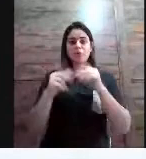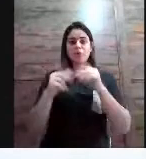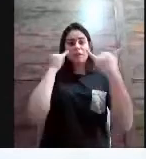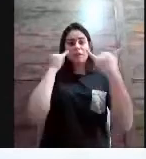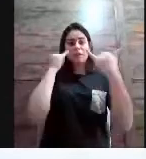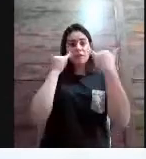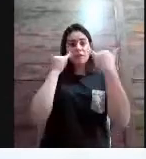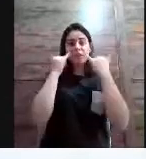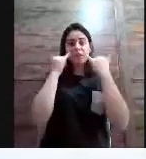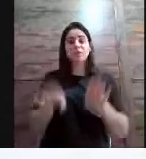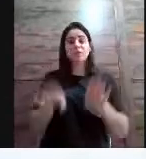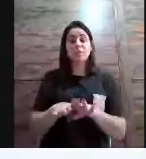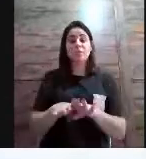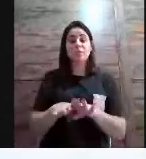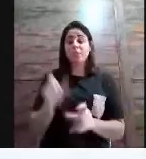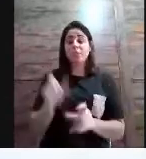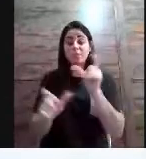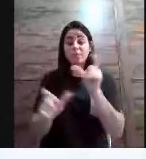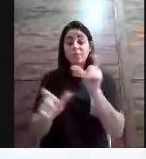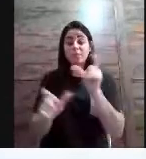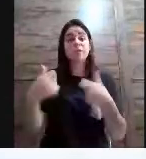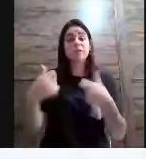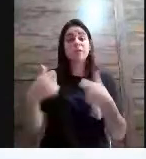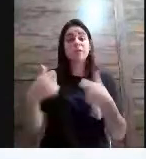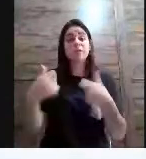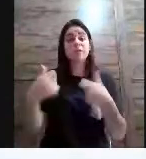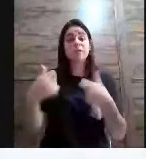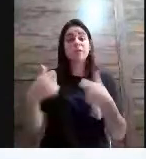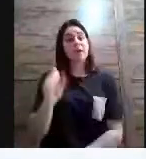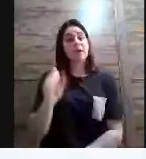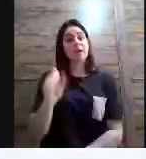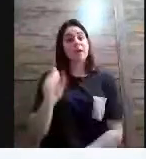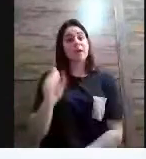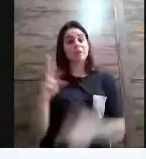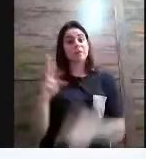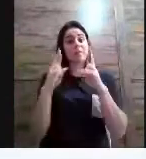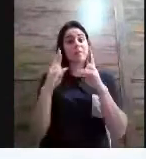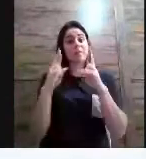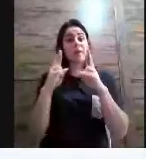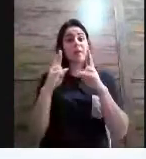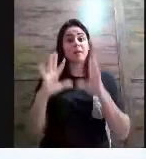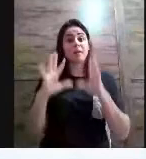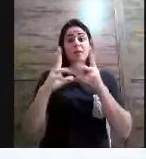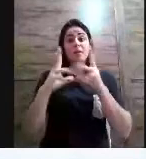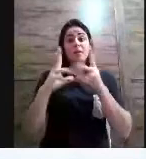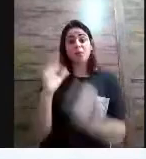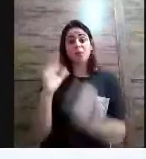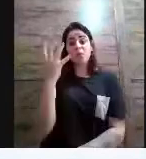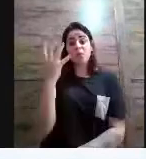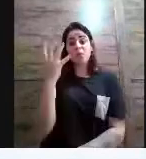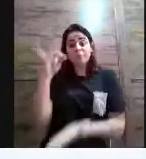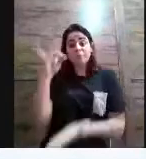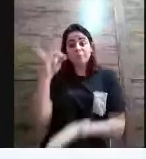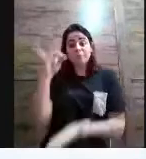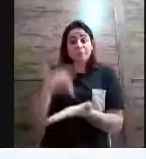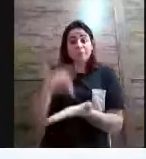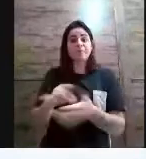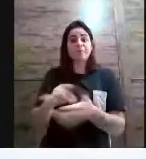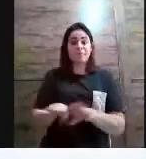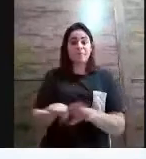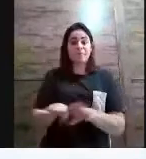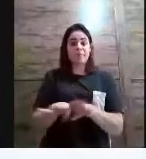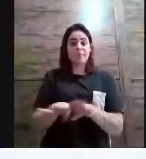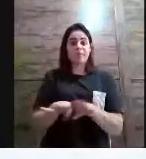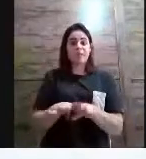vão acontecer, então nós temos apenas que rezar muito para que isso aconteça. Mas me parece que nós temos, além da fé,